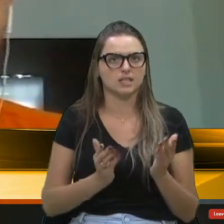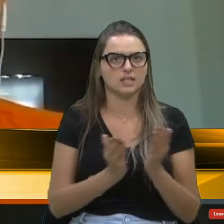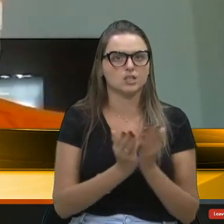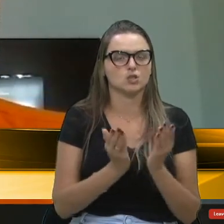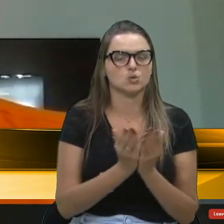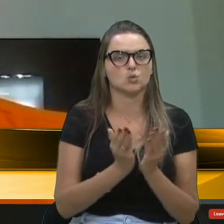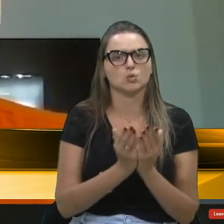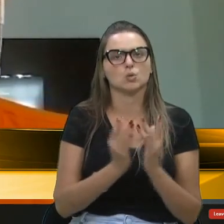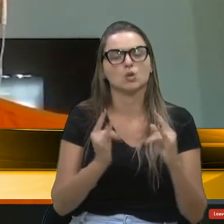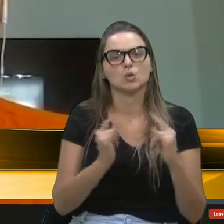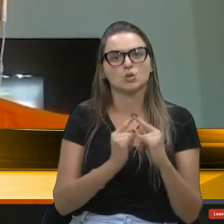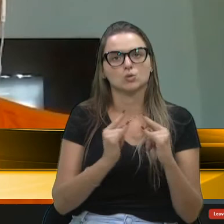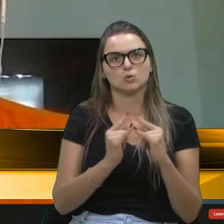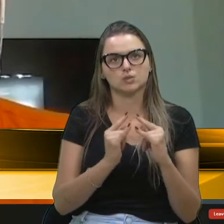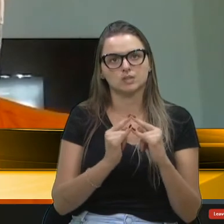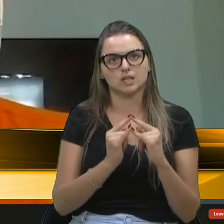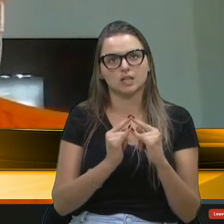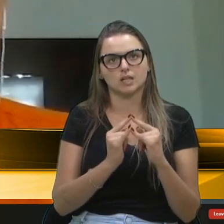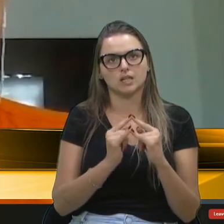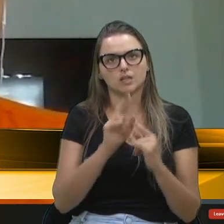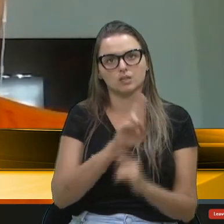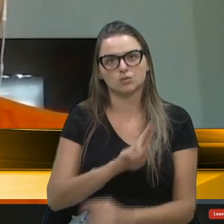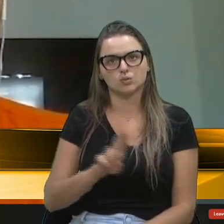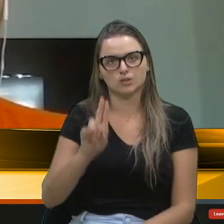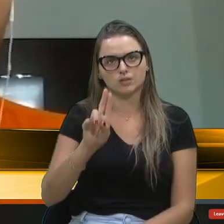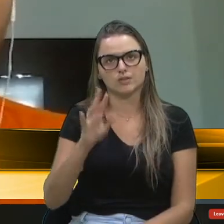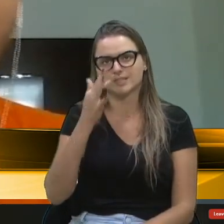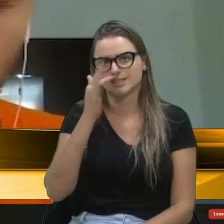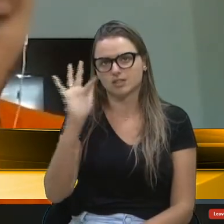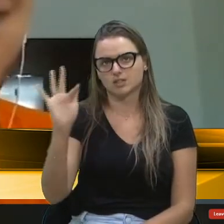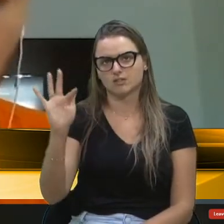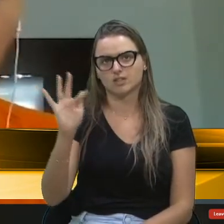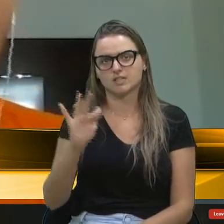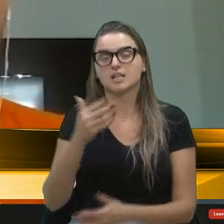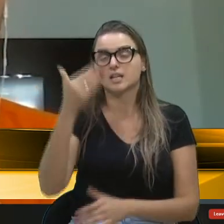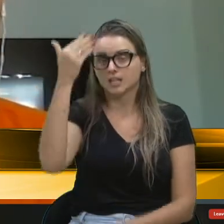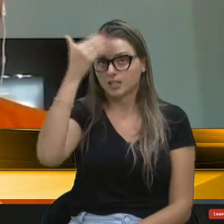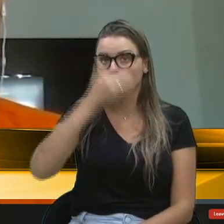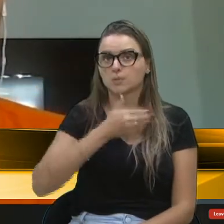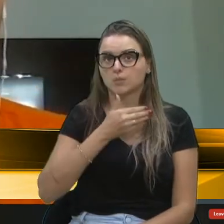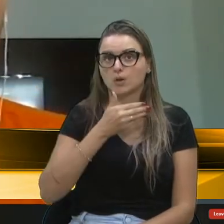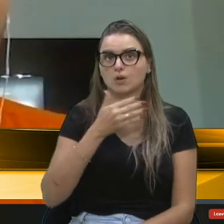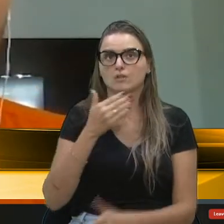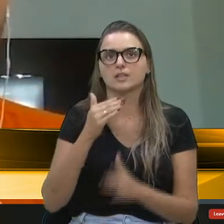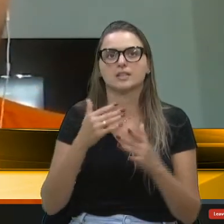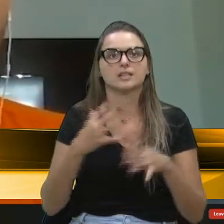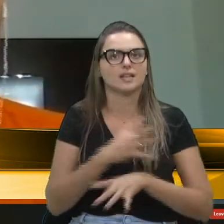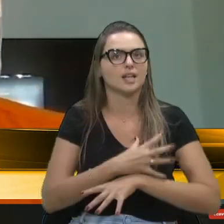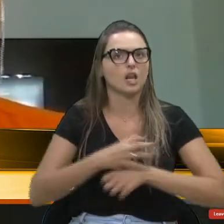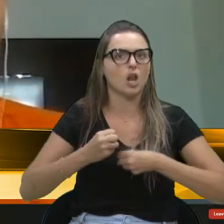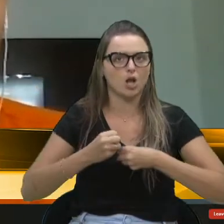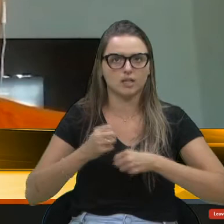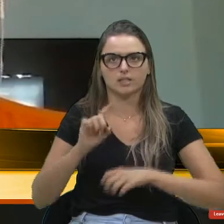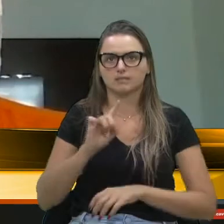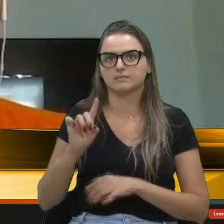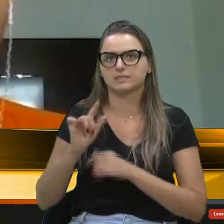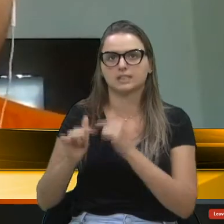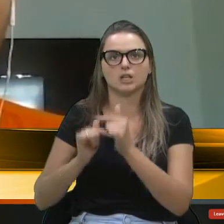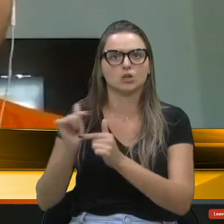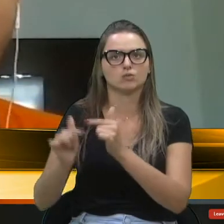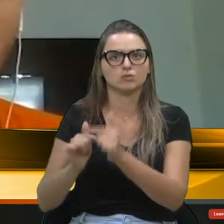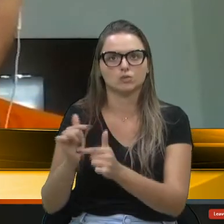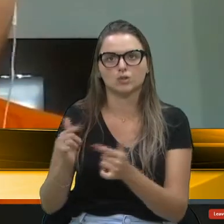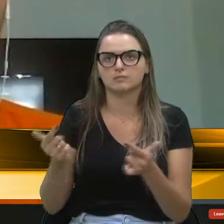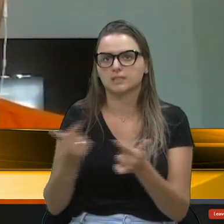Centro de Pesquisa da Universidade de Toulouse, na França, que comprova que essas medidas de lockdown não funcionam, não